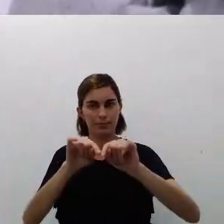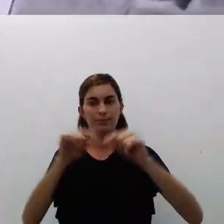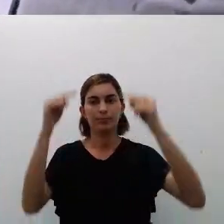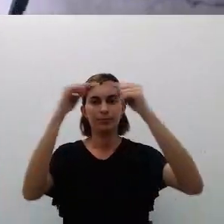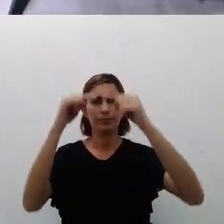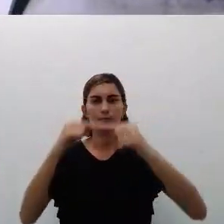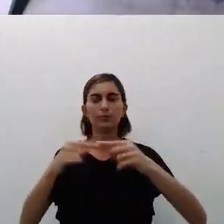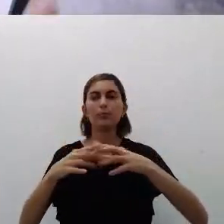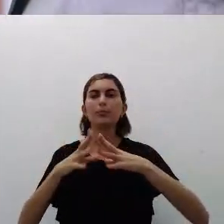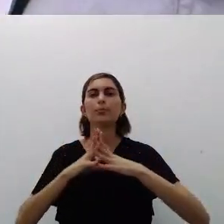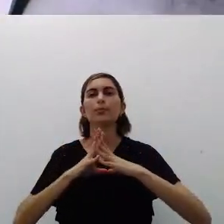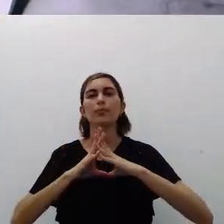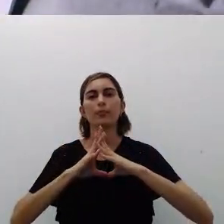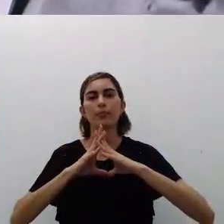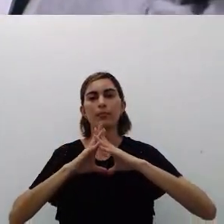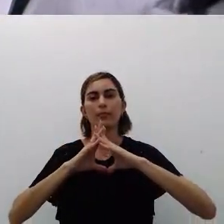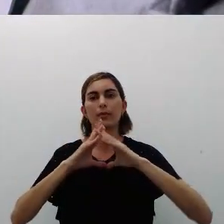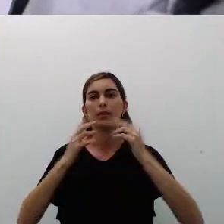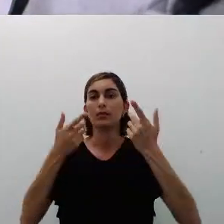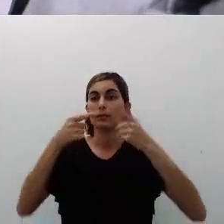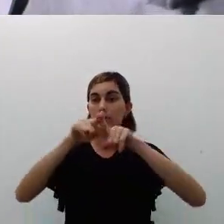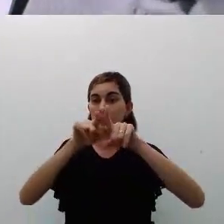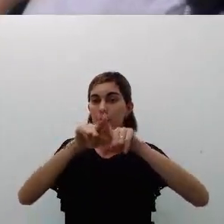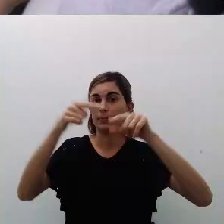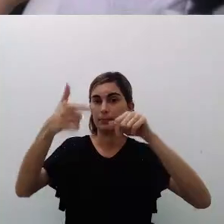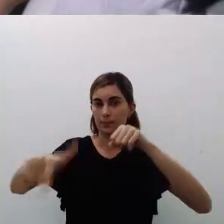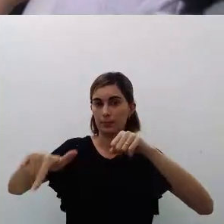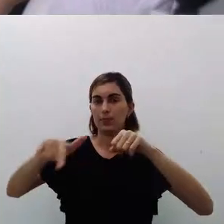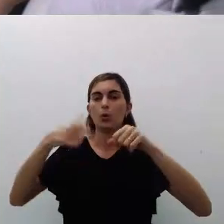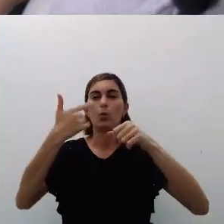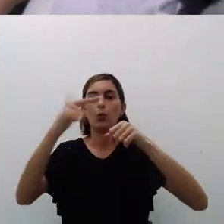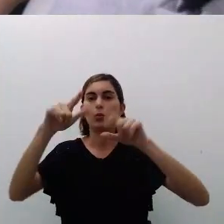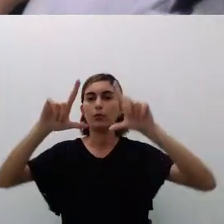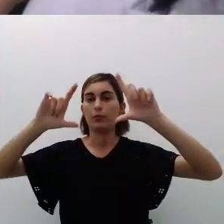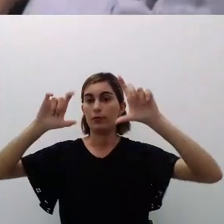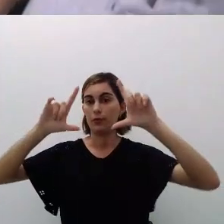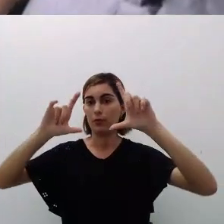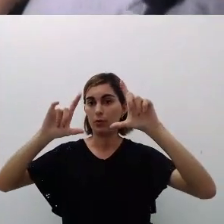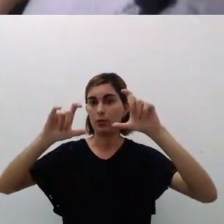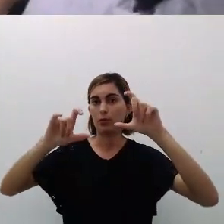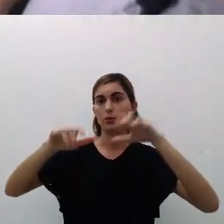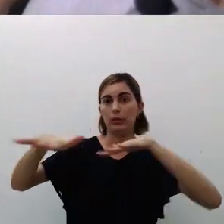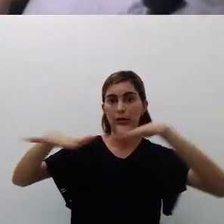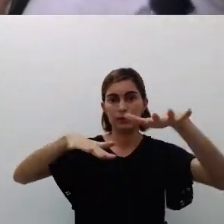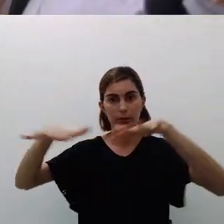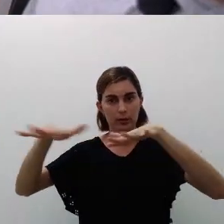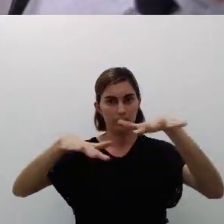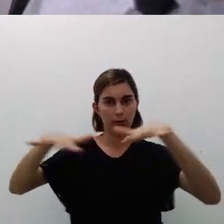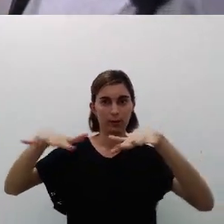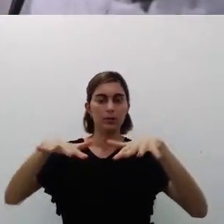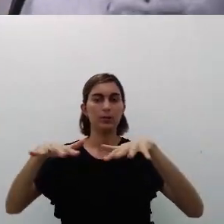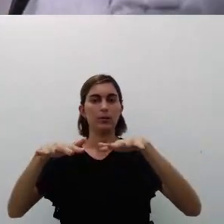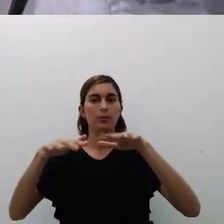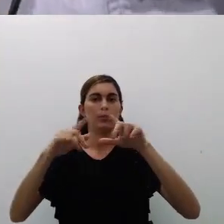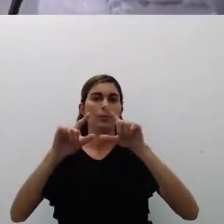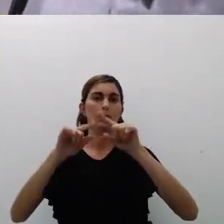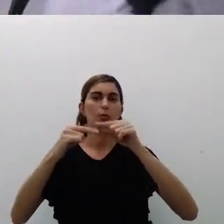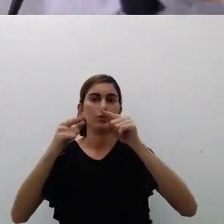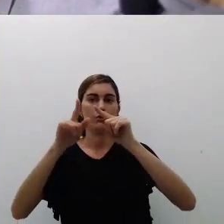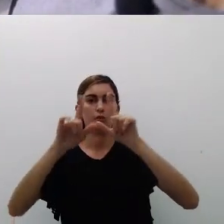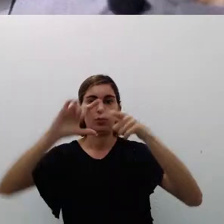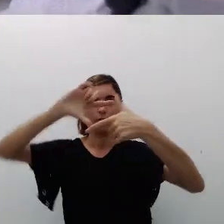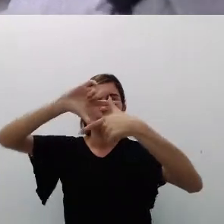Mais uma vez, uma outra imagem bastante dinâmica, com formas geométricas bastante variáveis também, né? Quadrados,